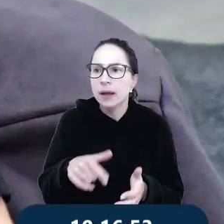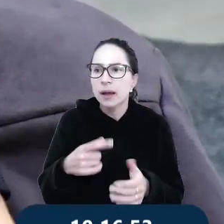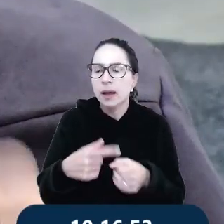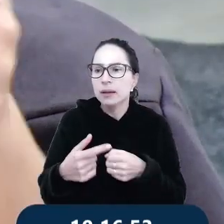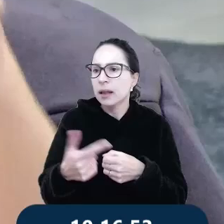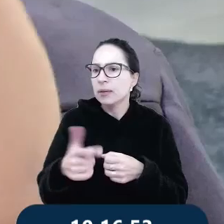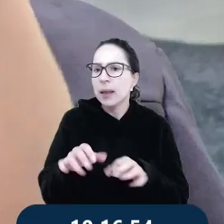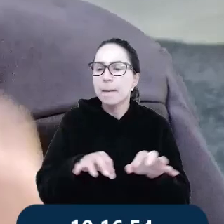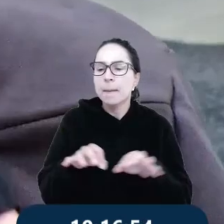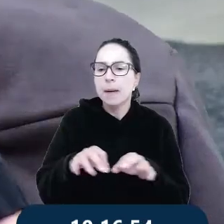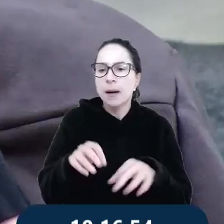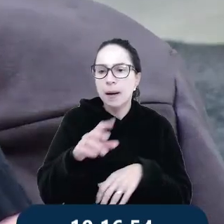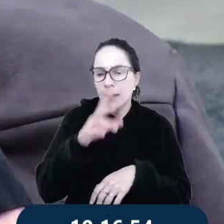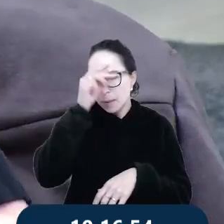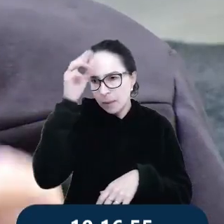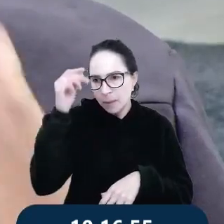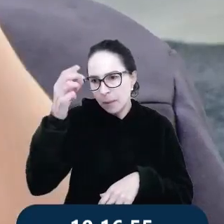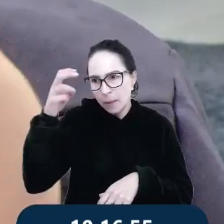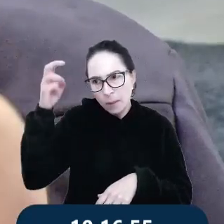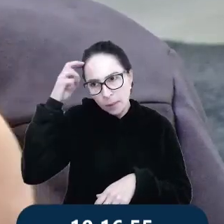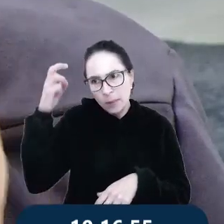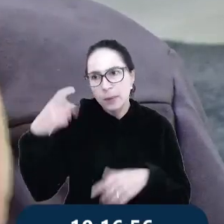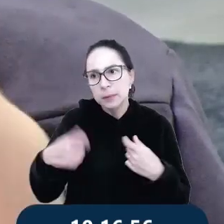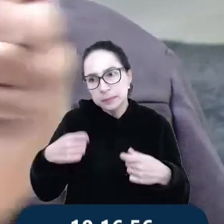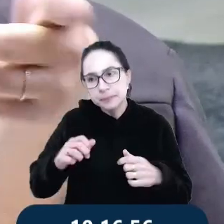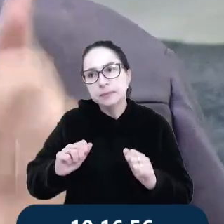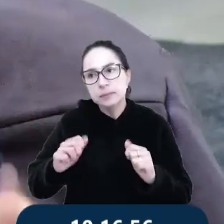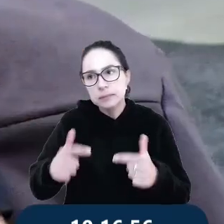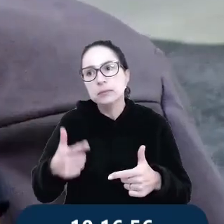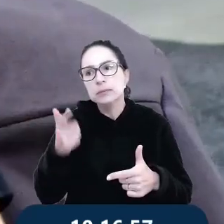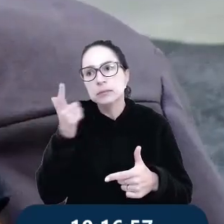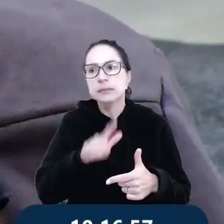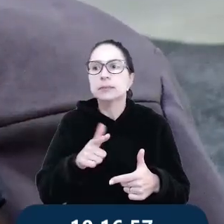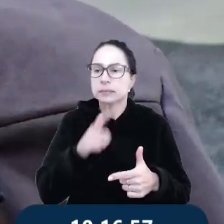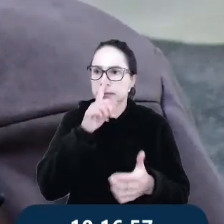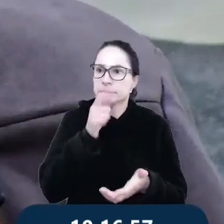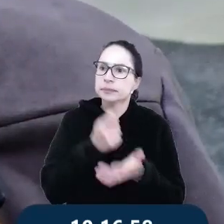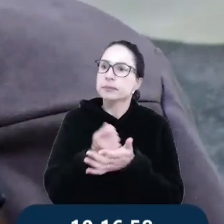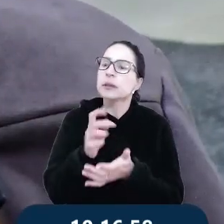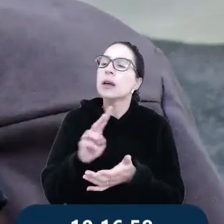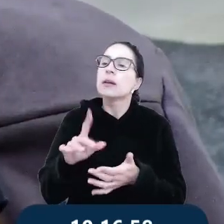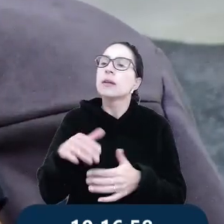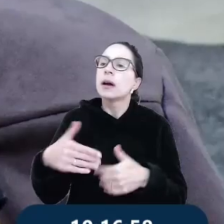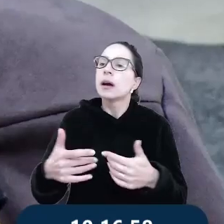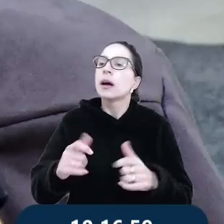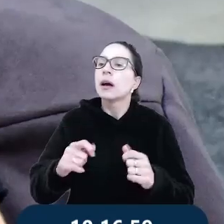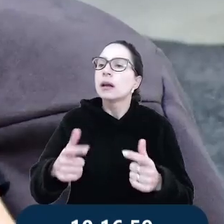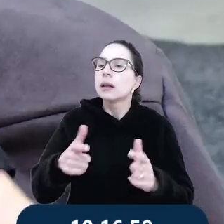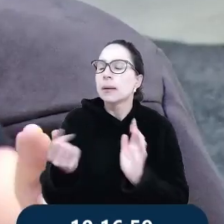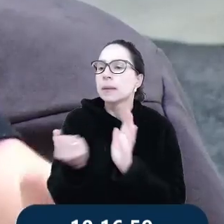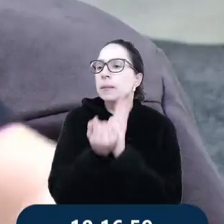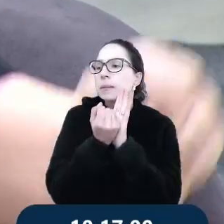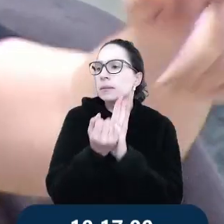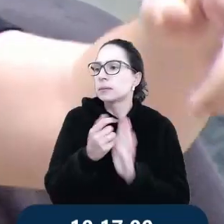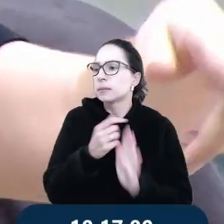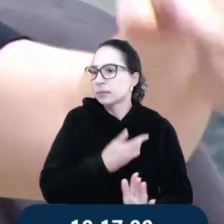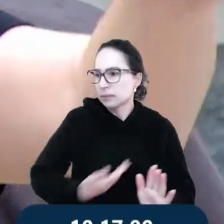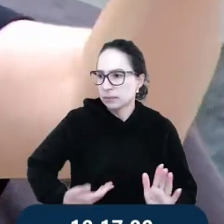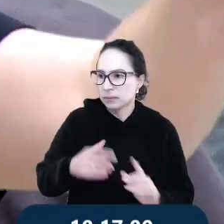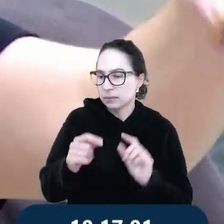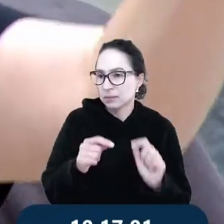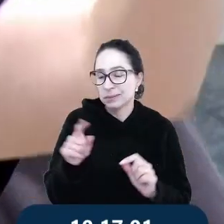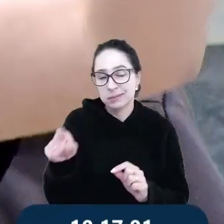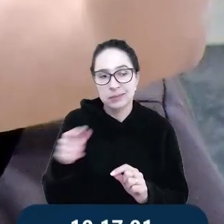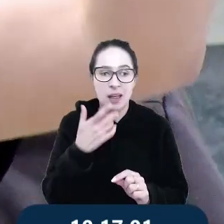cultura, que é o que deveria acontecer para decidir o que vai acontecer com os patrimônios públicos. E aí eles jogam